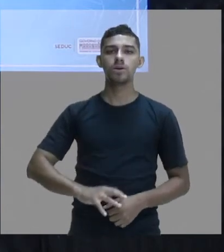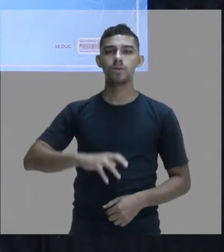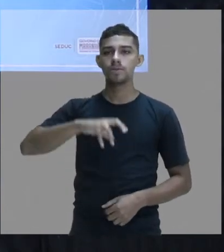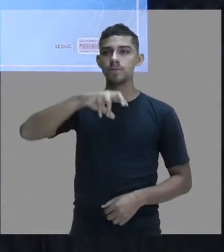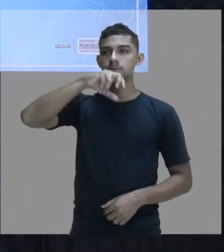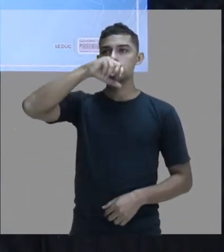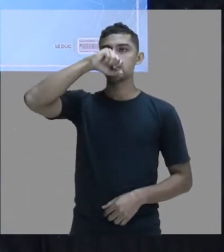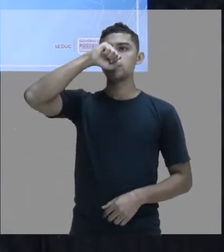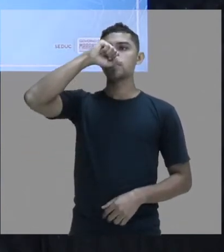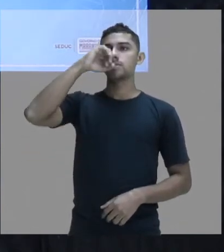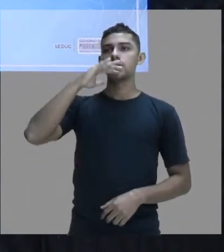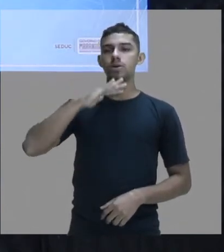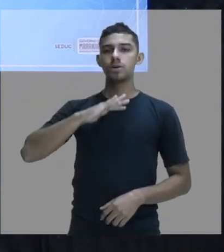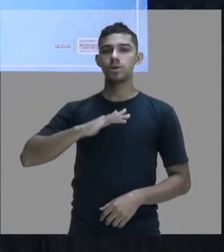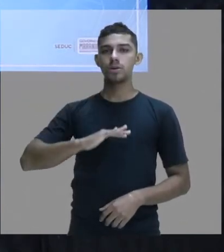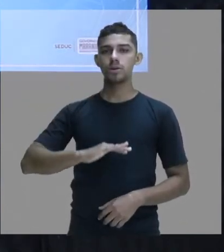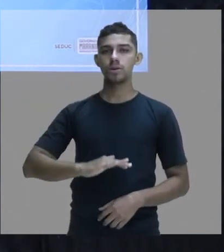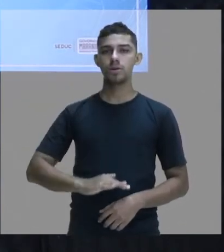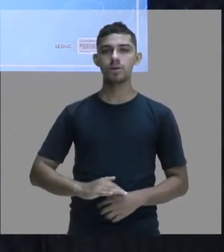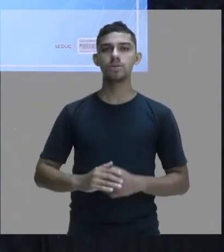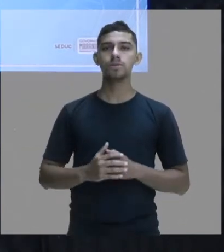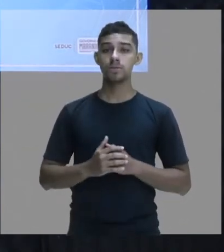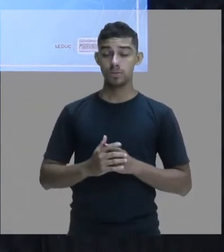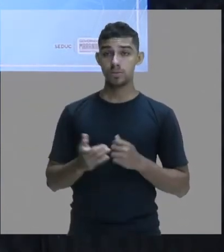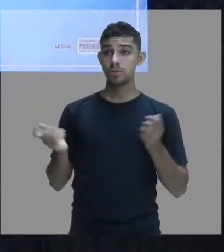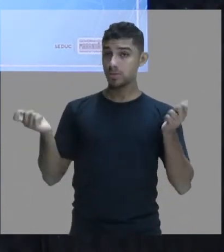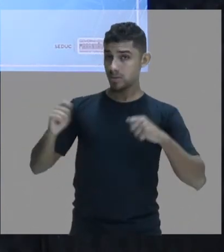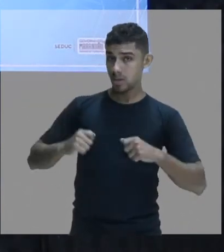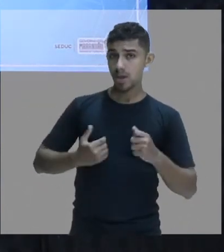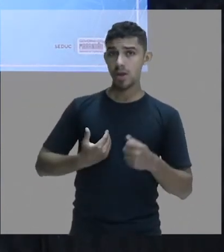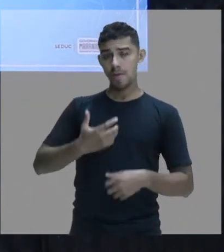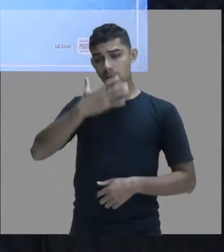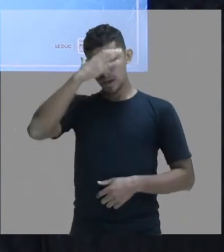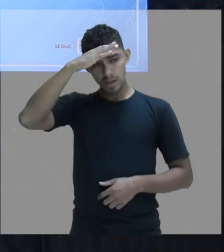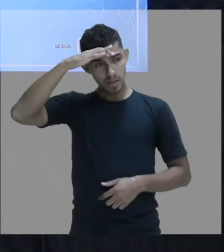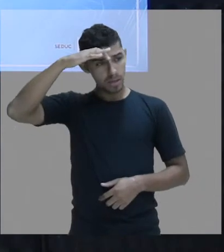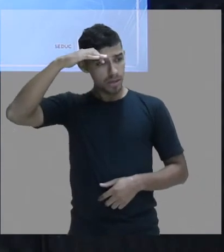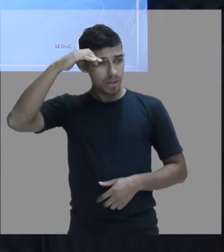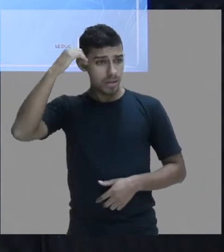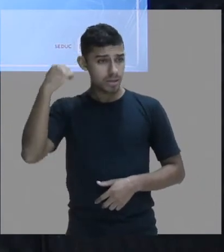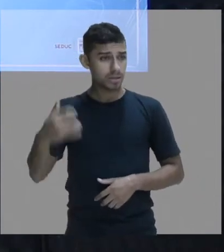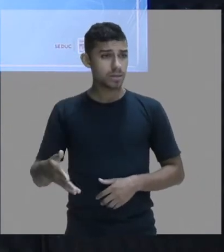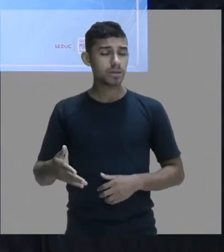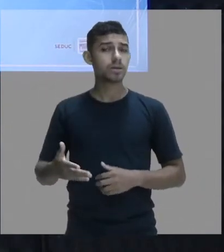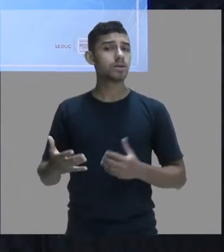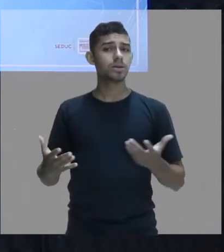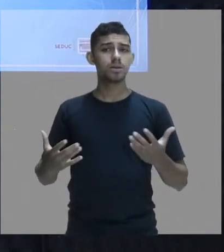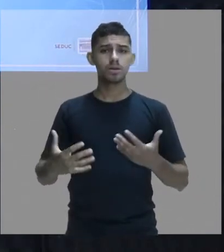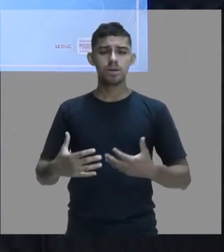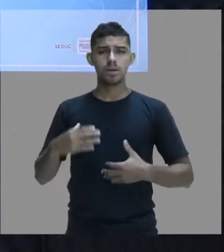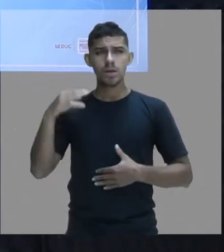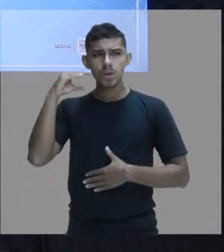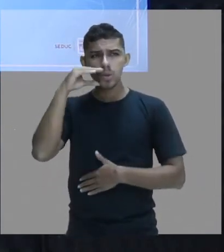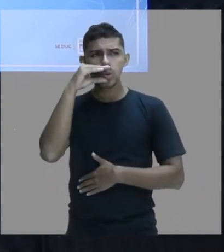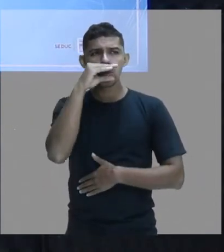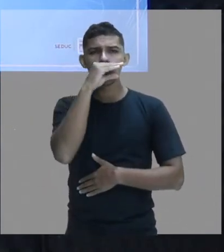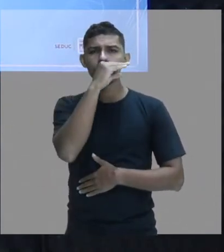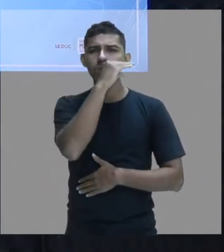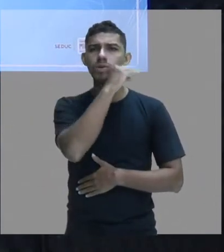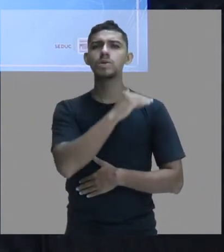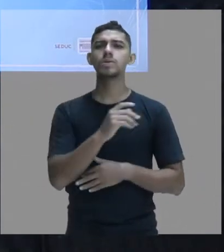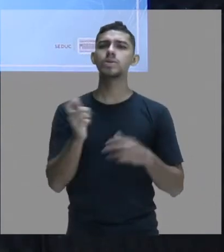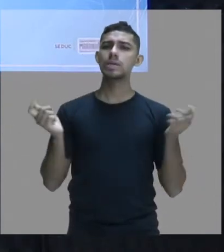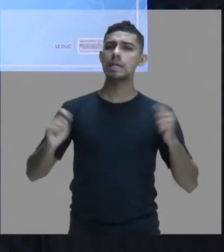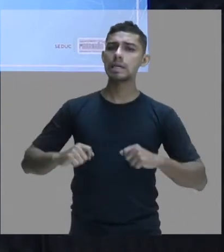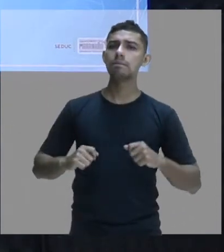hiperextensão aqui respiratória, daí ele vai começar a suar. ele vai começar a aquecer. Então,